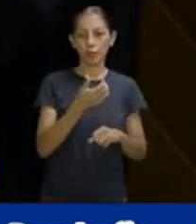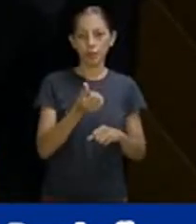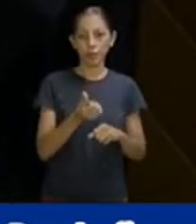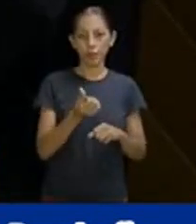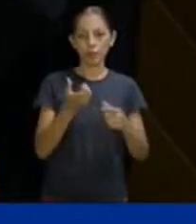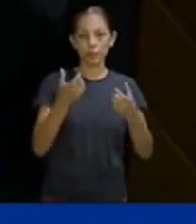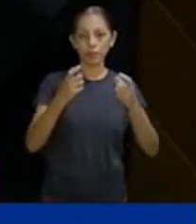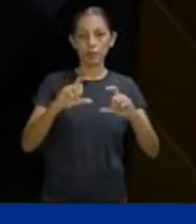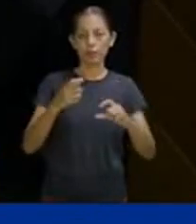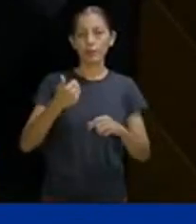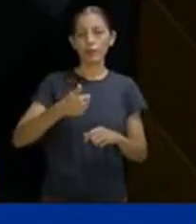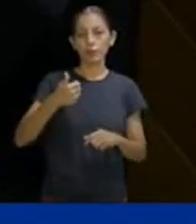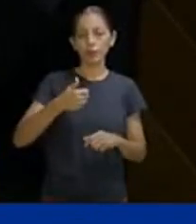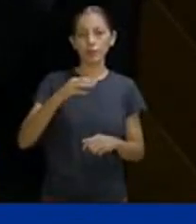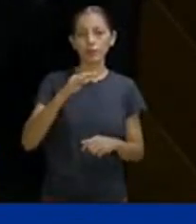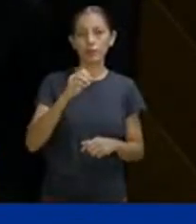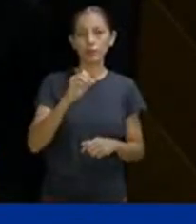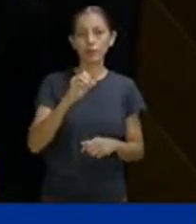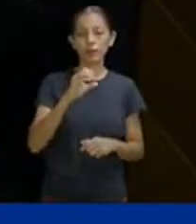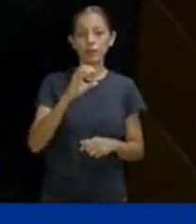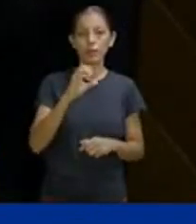1º da resolução TSE número